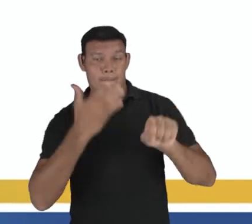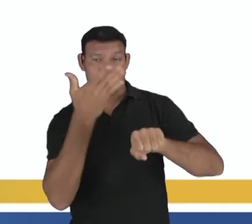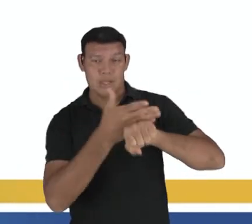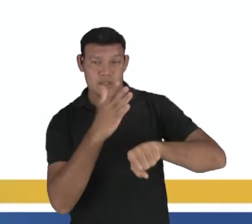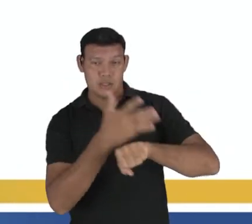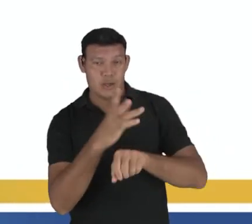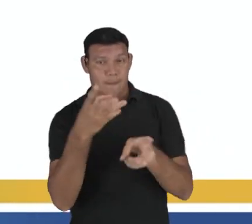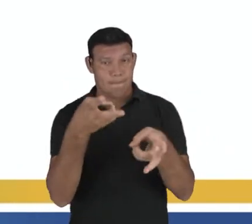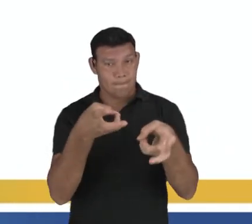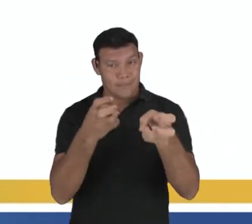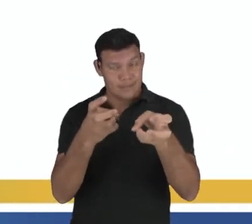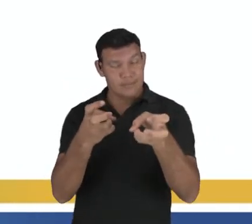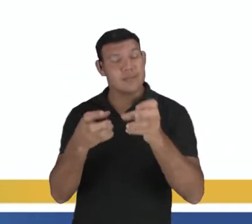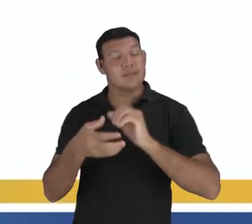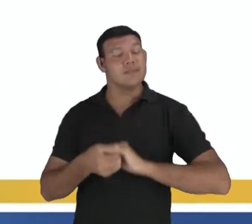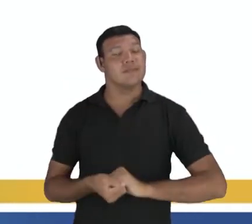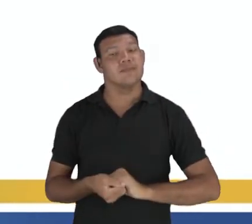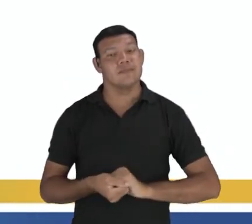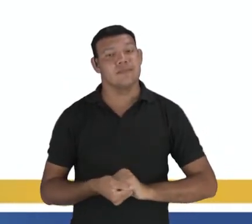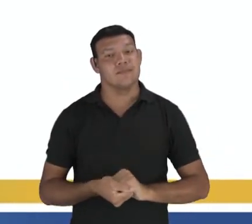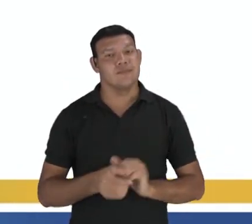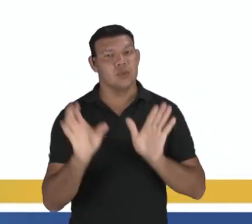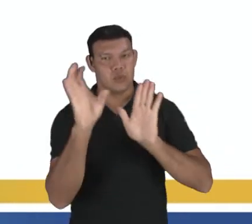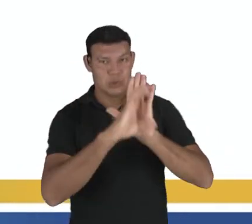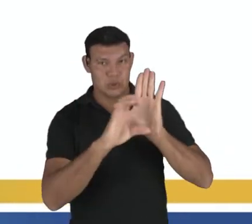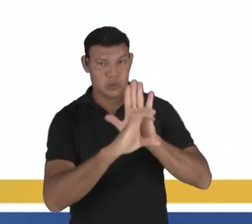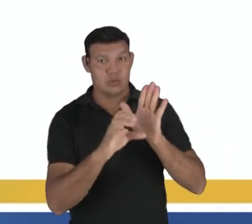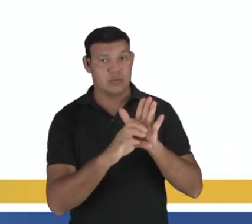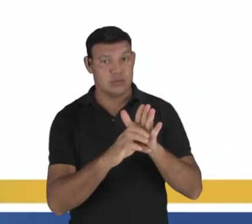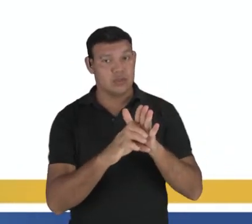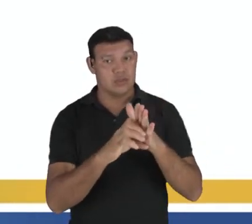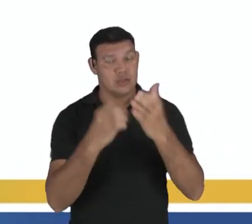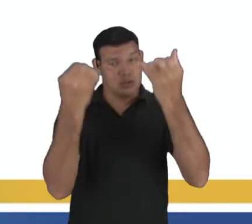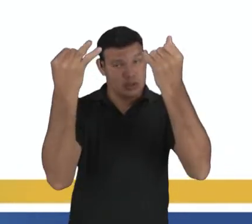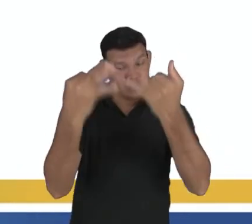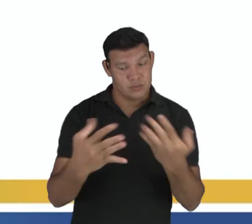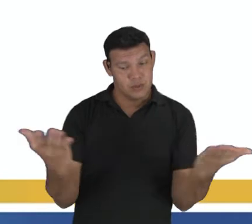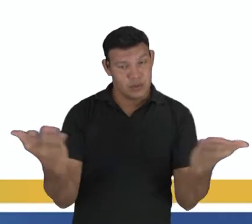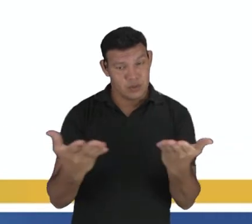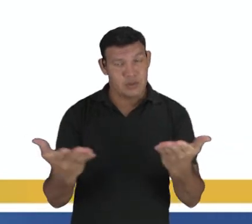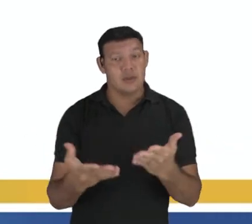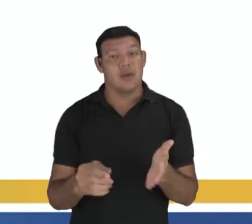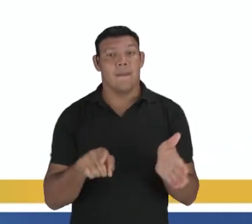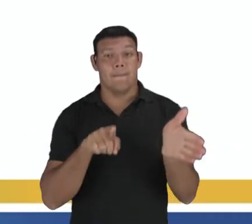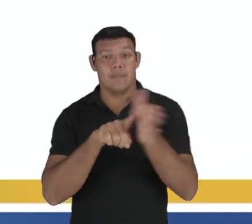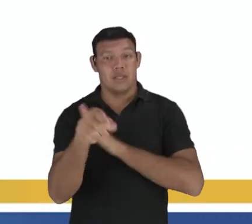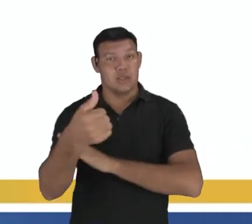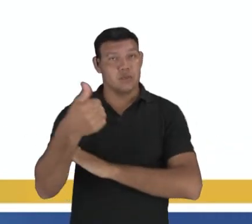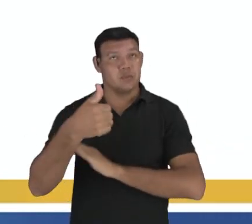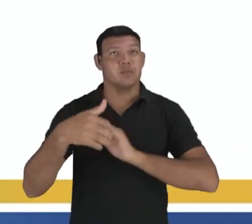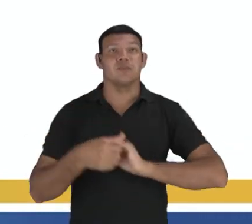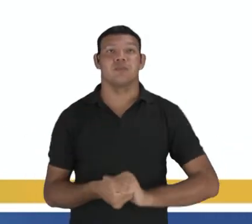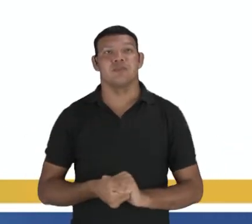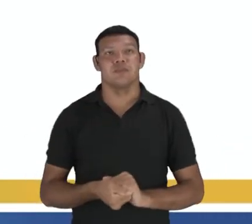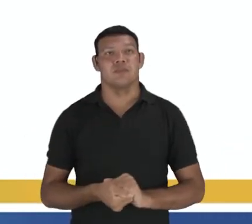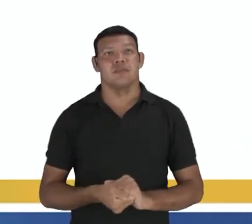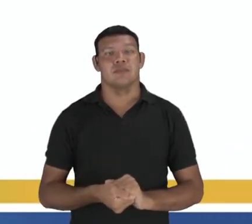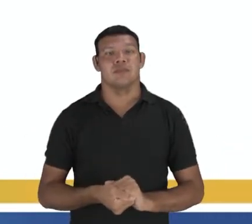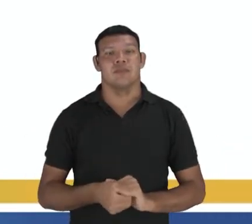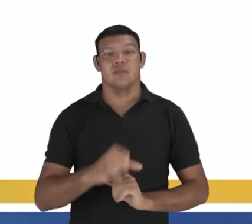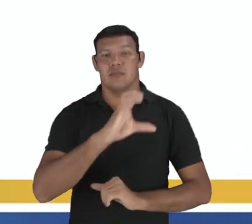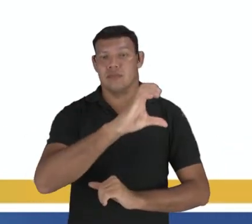vocês perceberem isso na prática, o conceito estudado de hoje. Então venham comigo aí no primeiro exercitando. Ele diz o